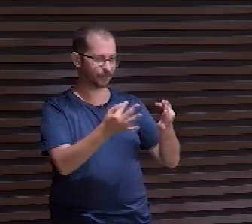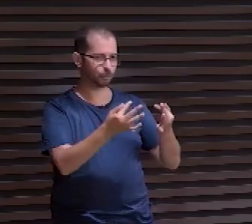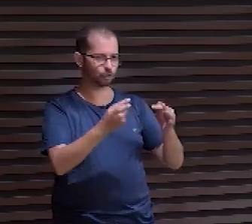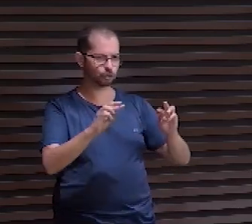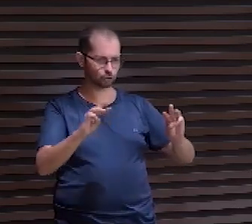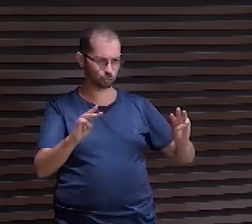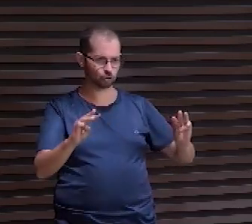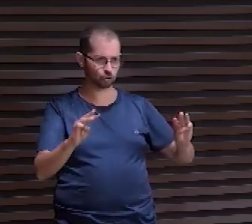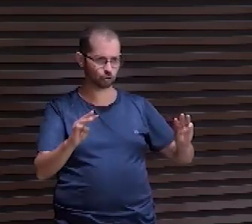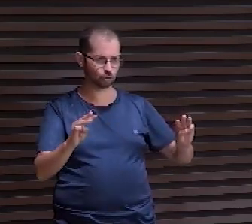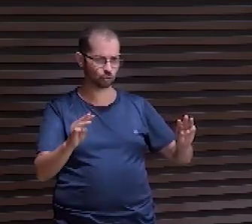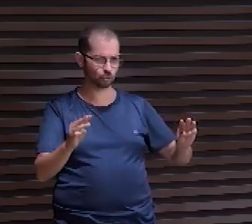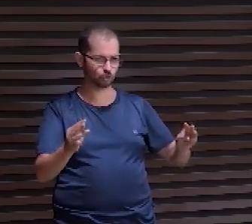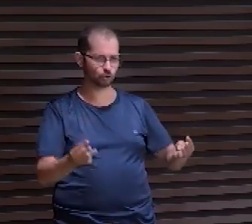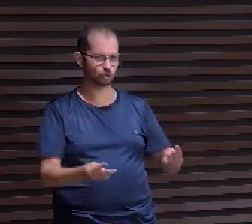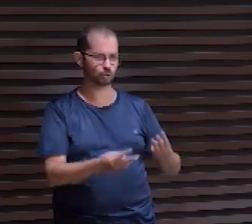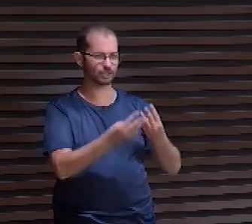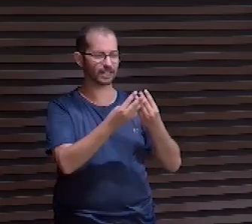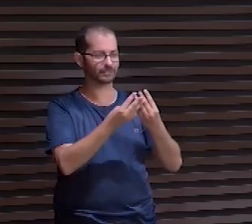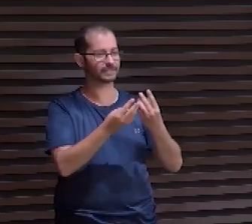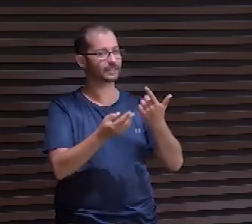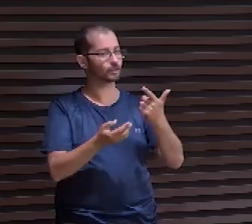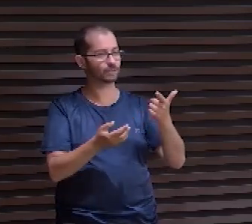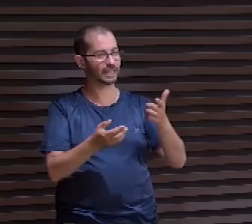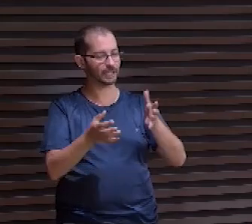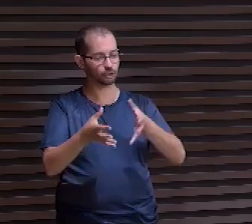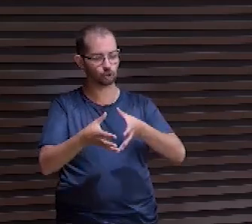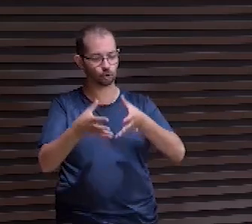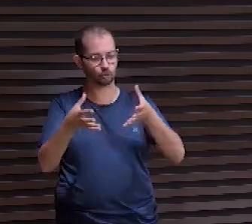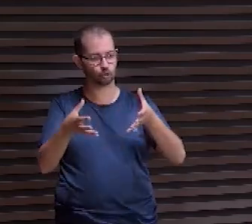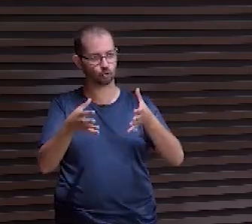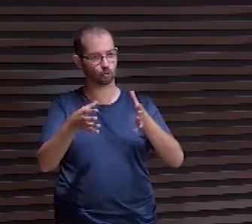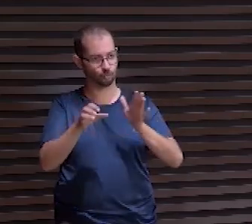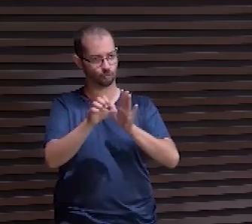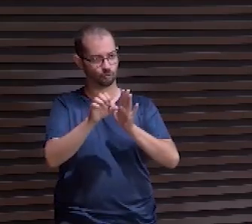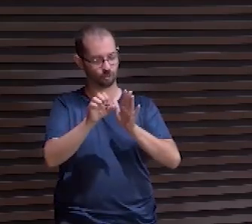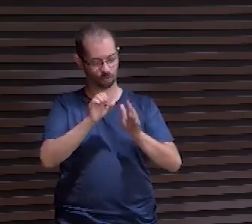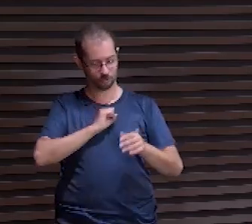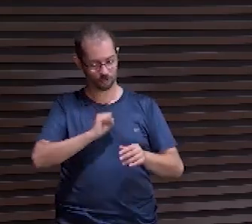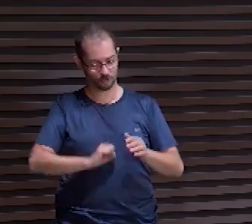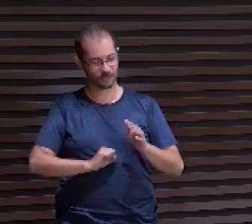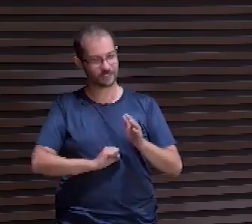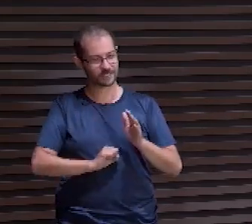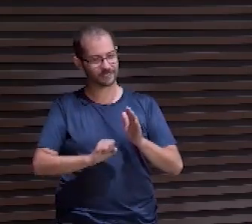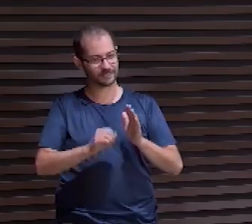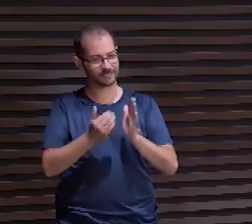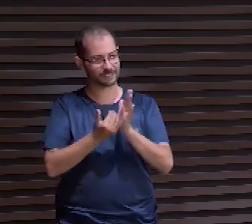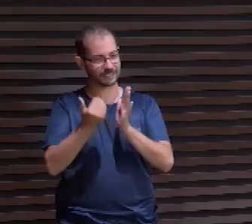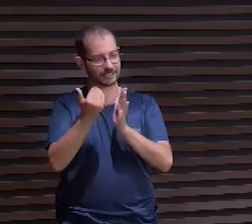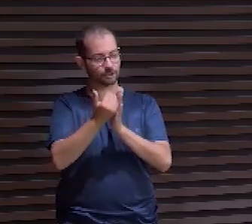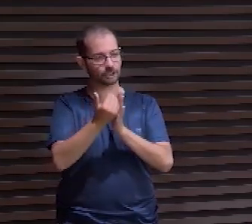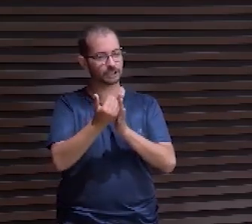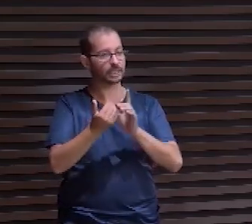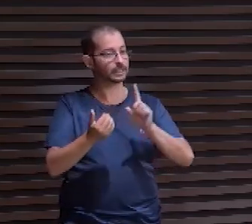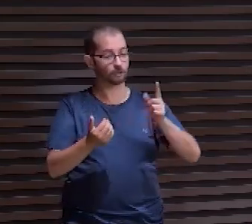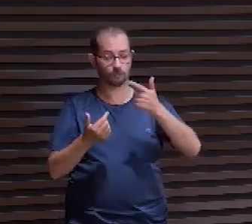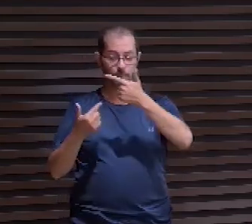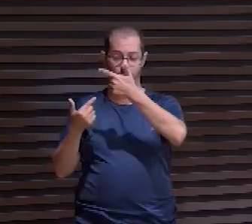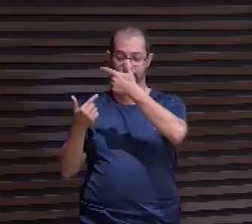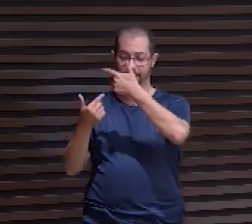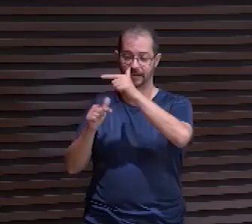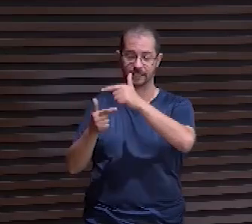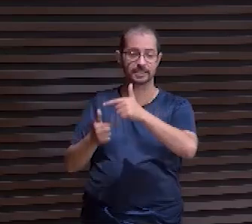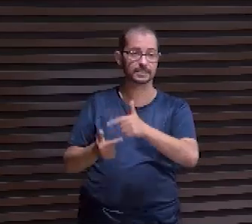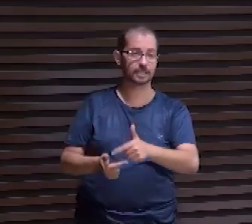tem sumo sacerdote. Mas esse sumo sacerdote não foi por tradição, foi